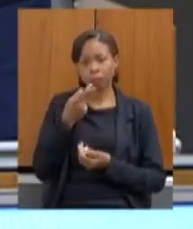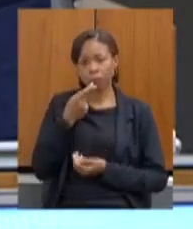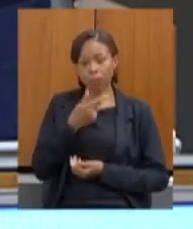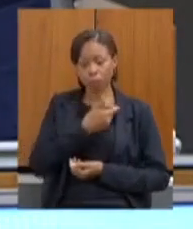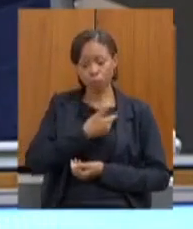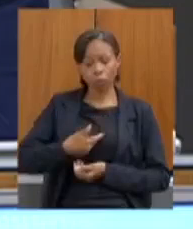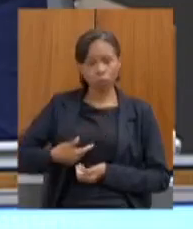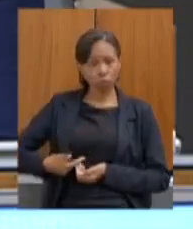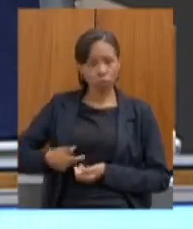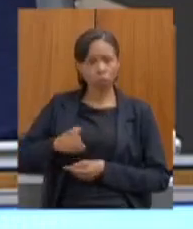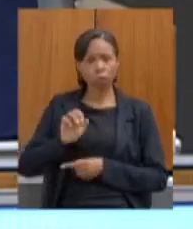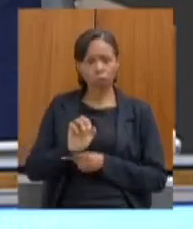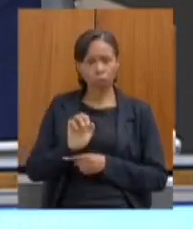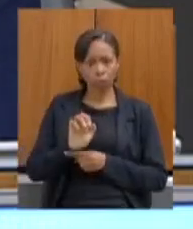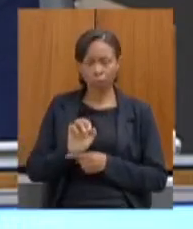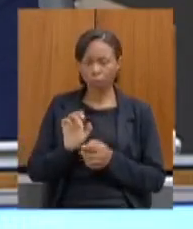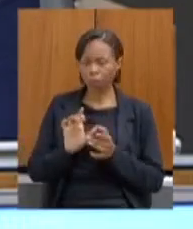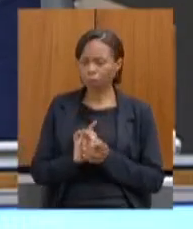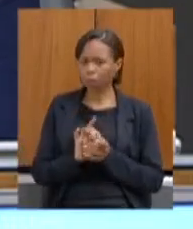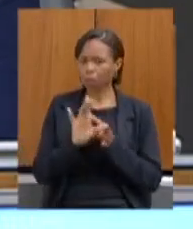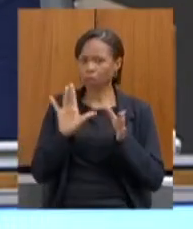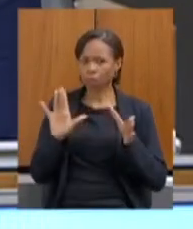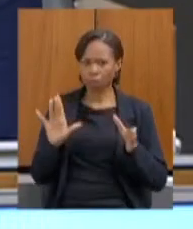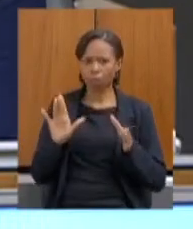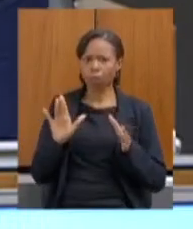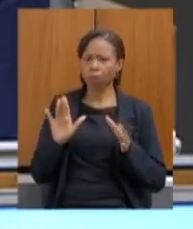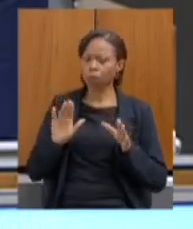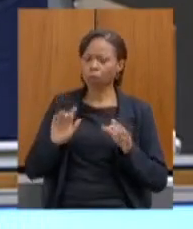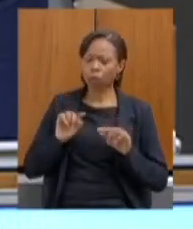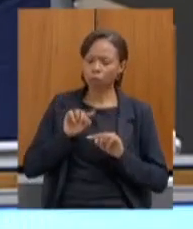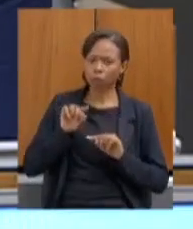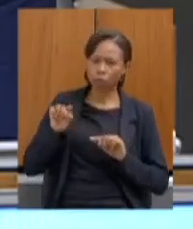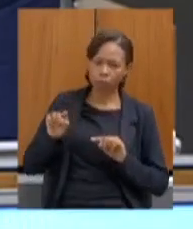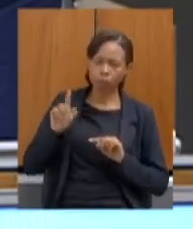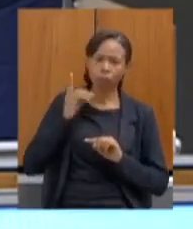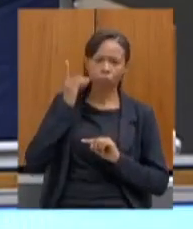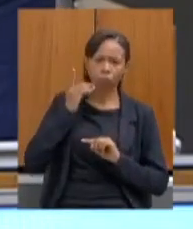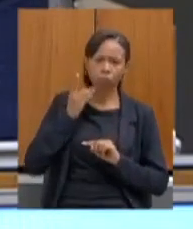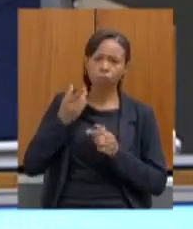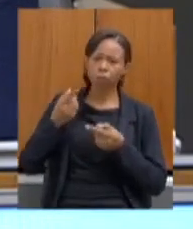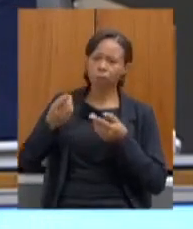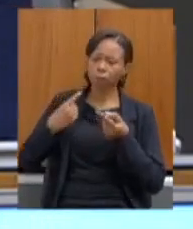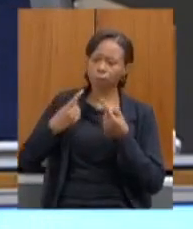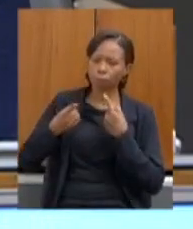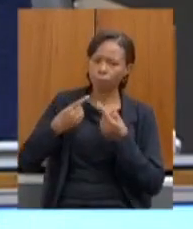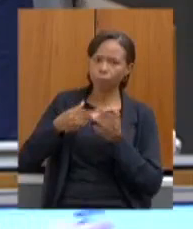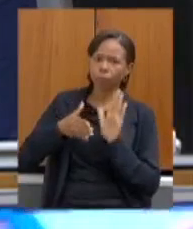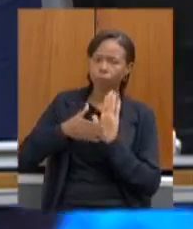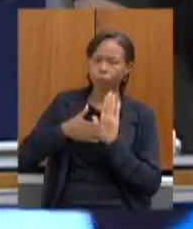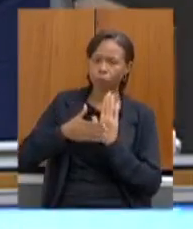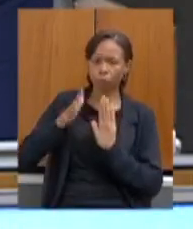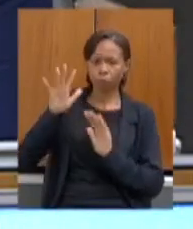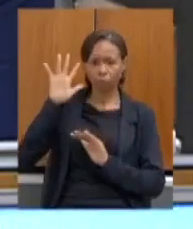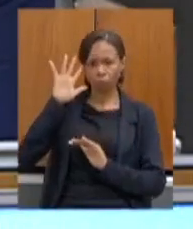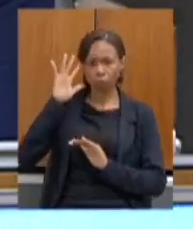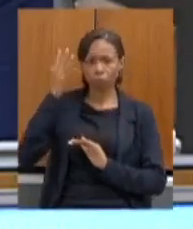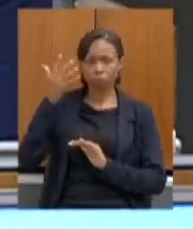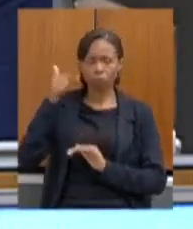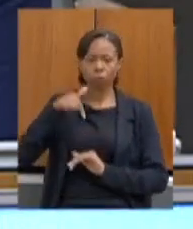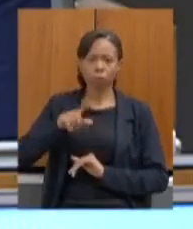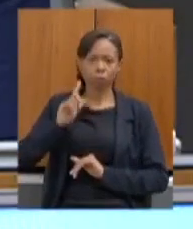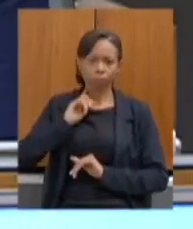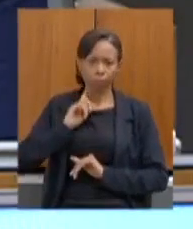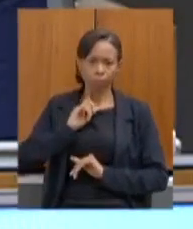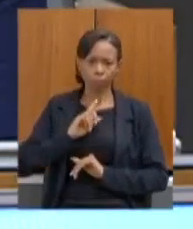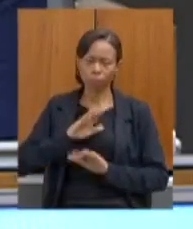sempre à disposição de todos os parlamentares para discutirmos propostas de solução para o Estado de Minas Gerais. Acima de